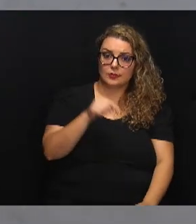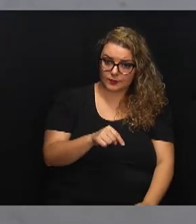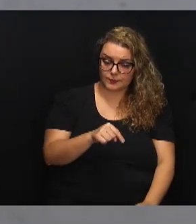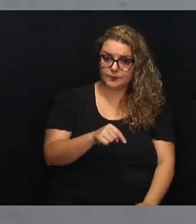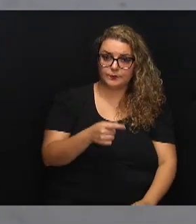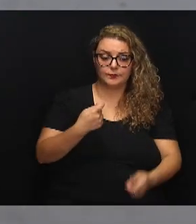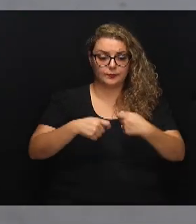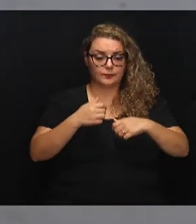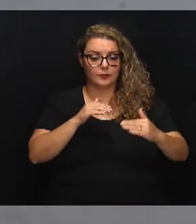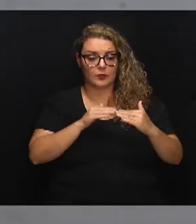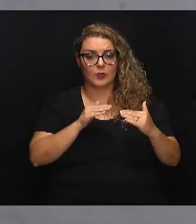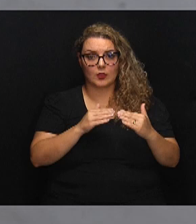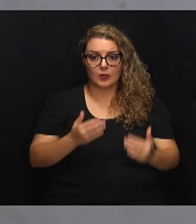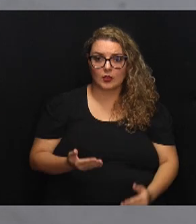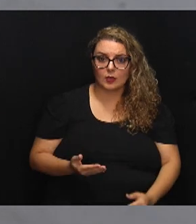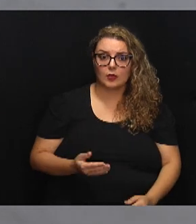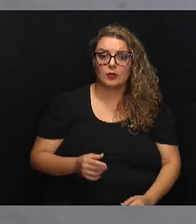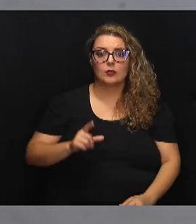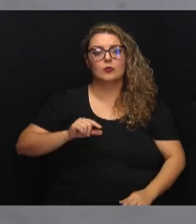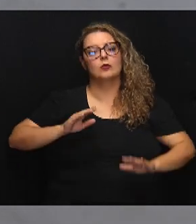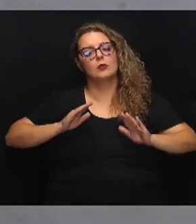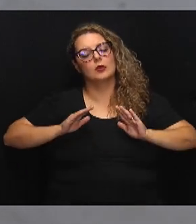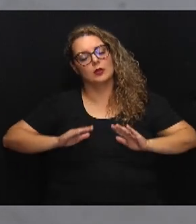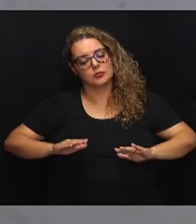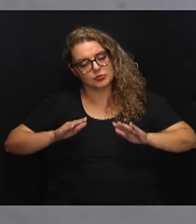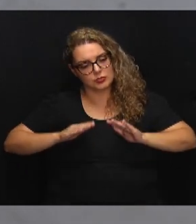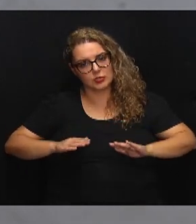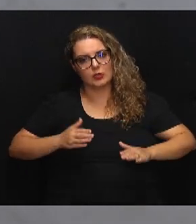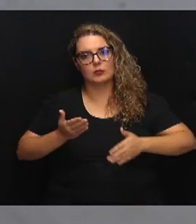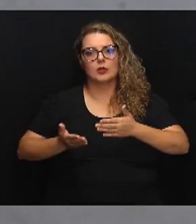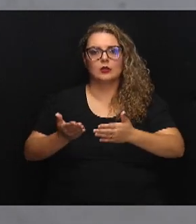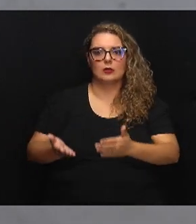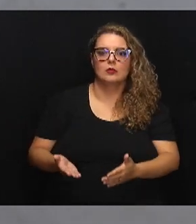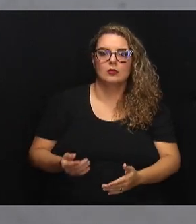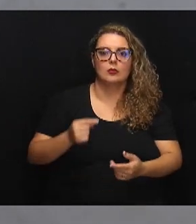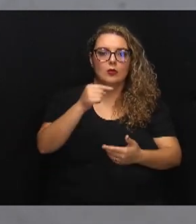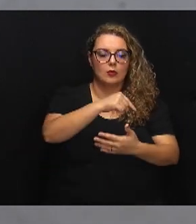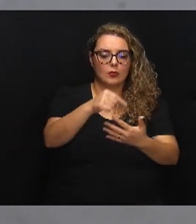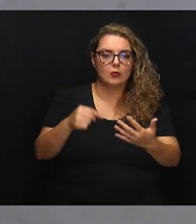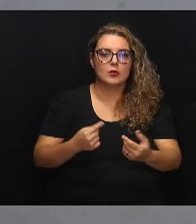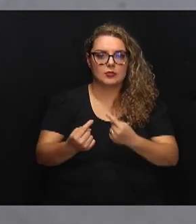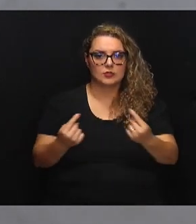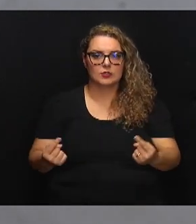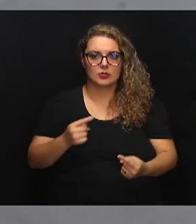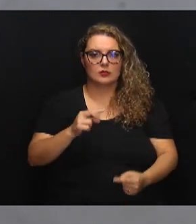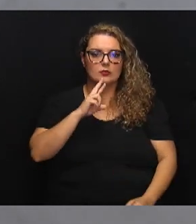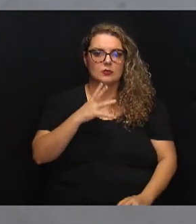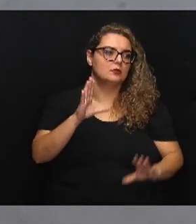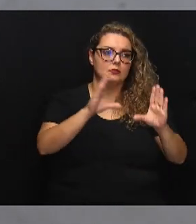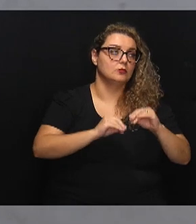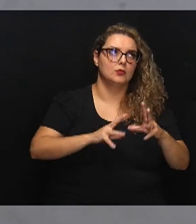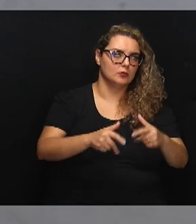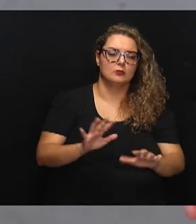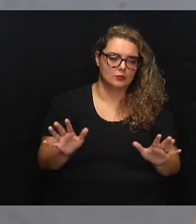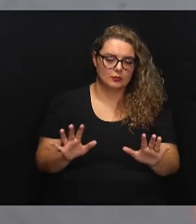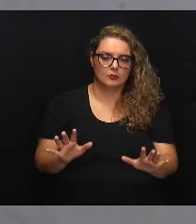negocia com um pouco mais de folga, aí você vai começando a tratar delas. Uma de cada vez. Não vamos tentar resolver tudo de uma hora para outra. Quais